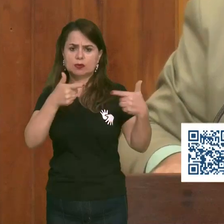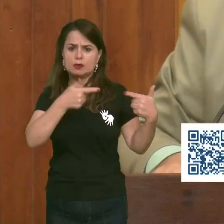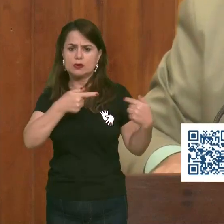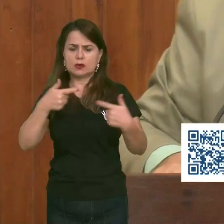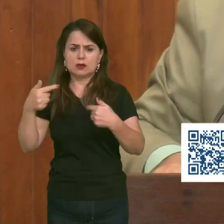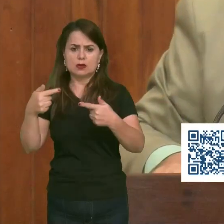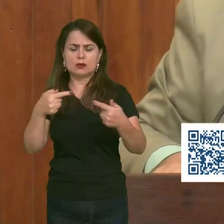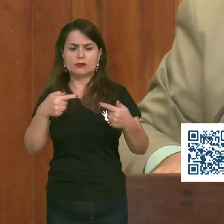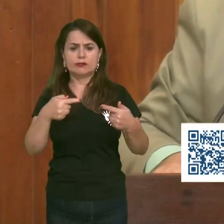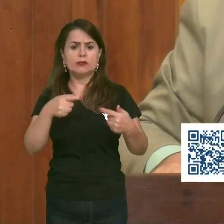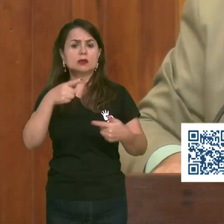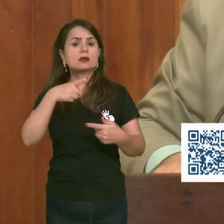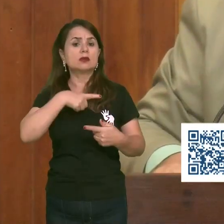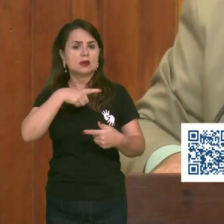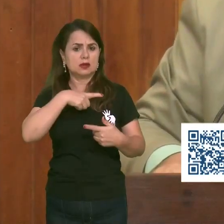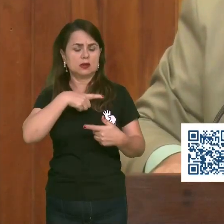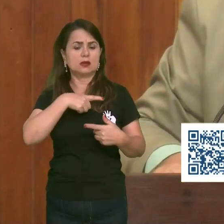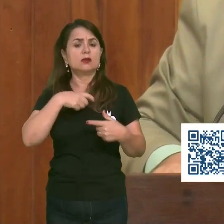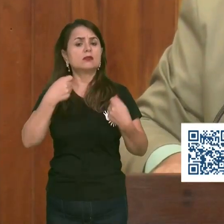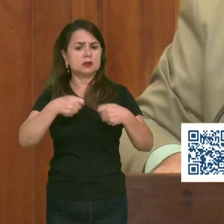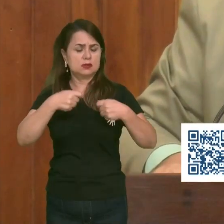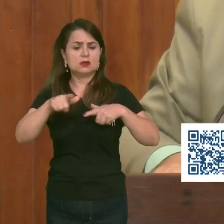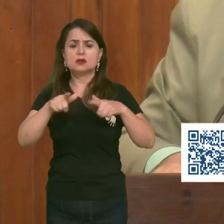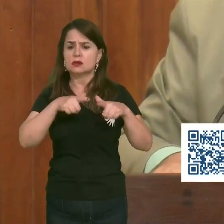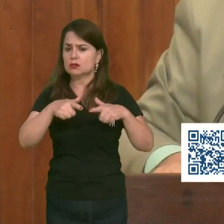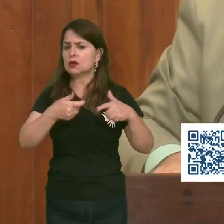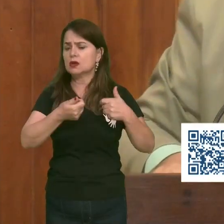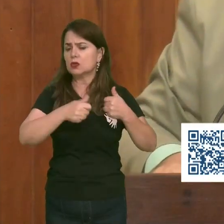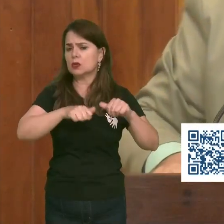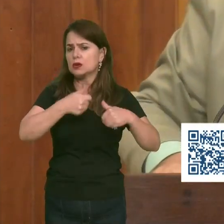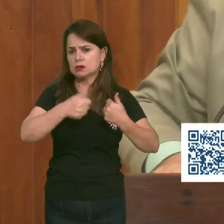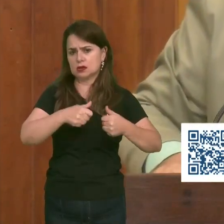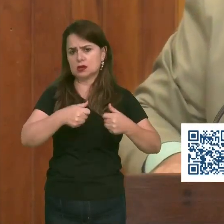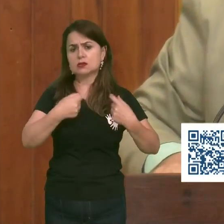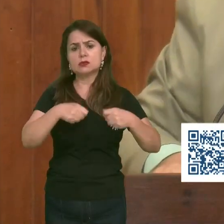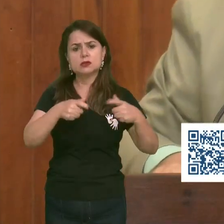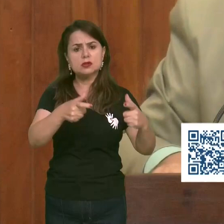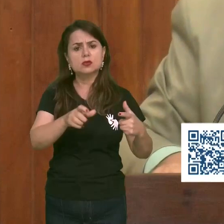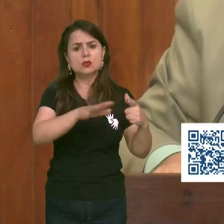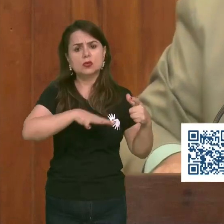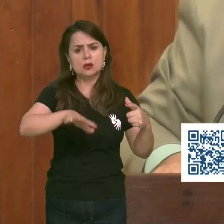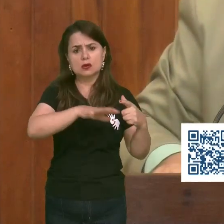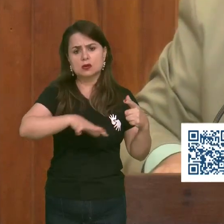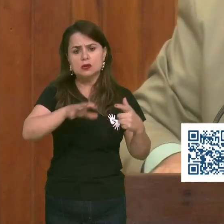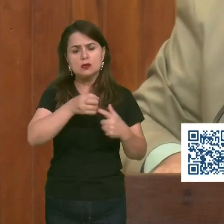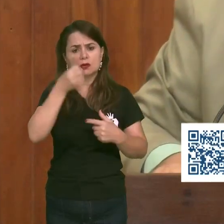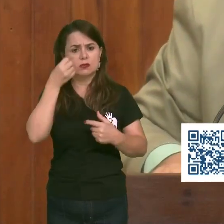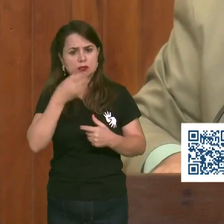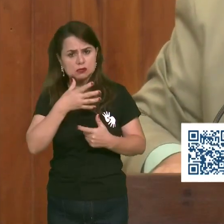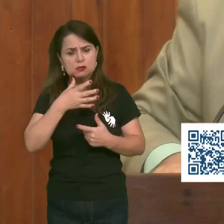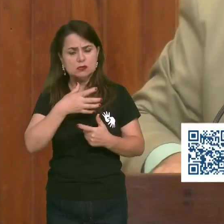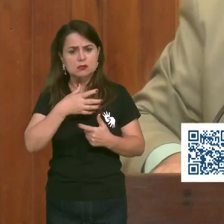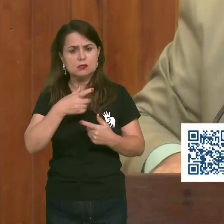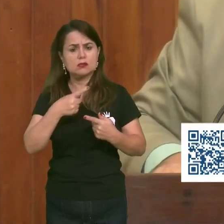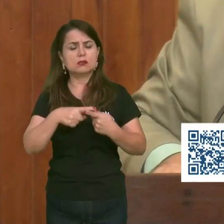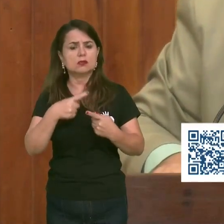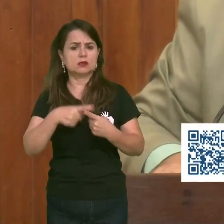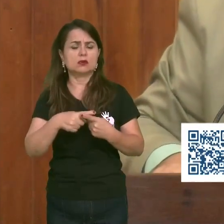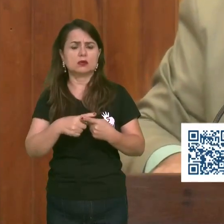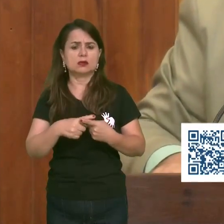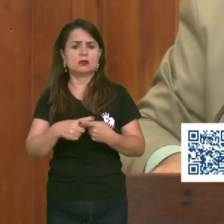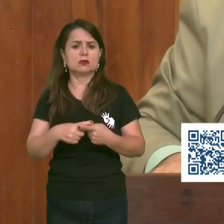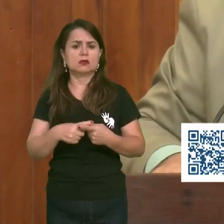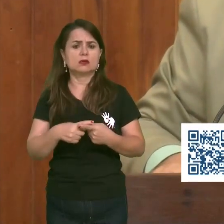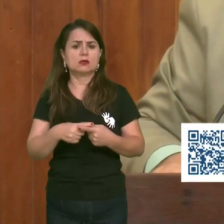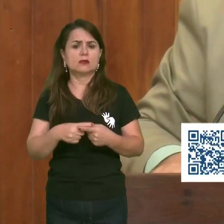Rogerinho de qualidade para o município tem que dar pelo menos um espaço com dignidade para que eles possam ali fazer as suas